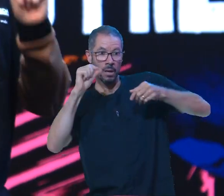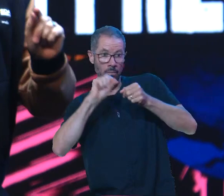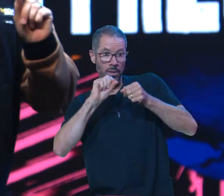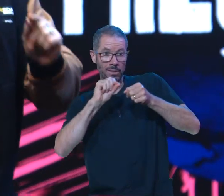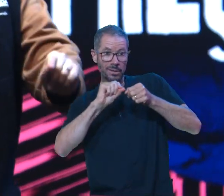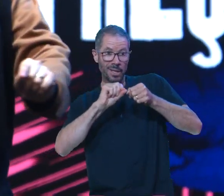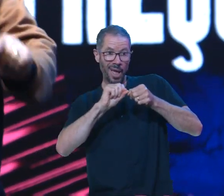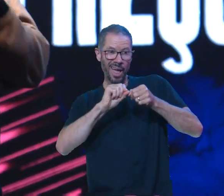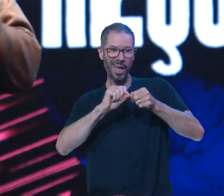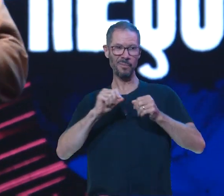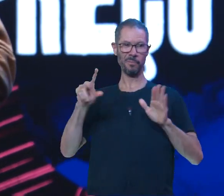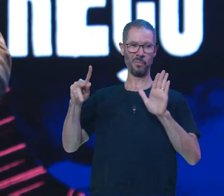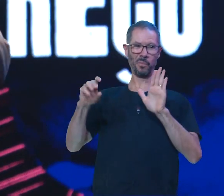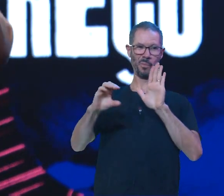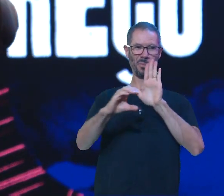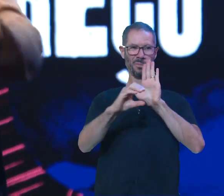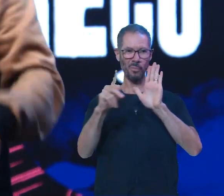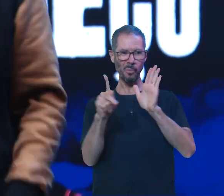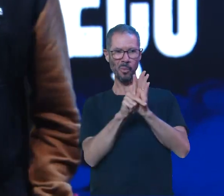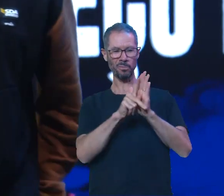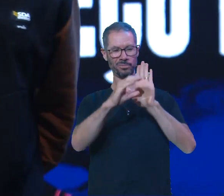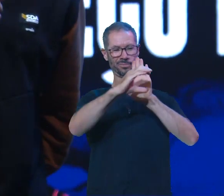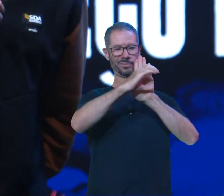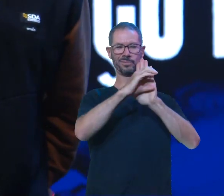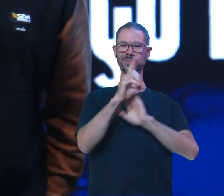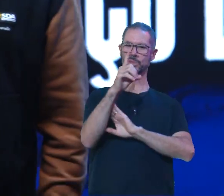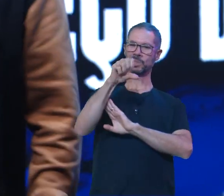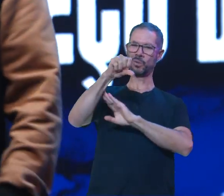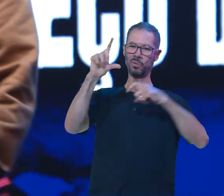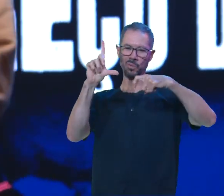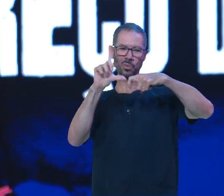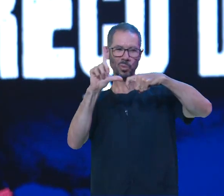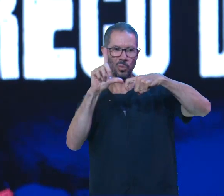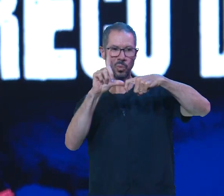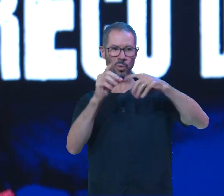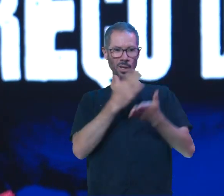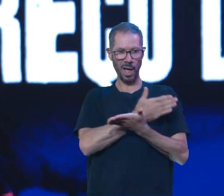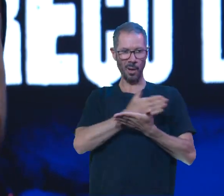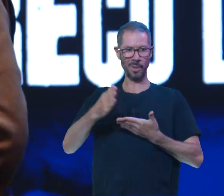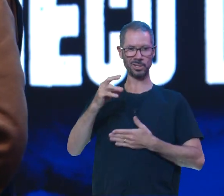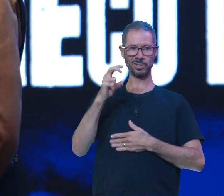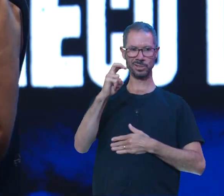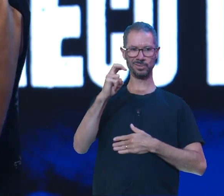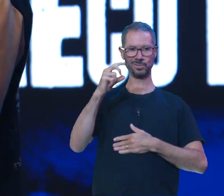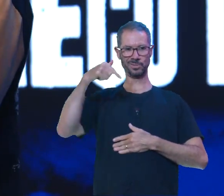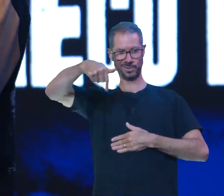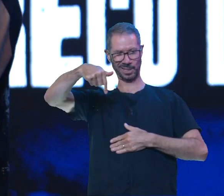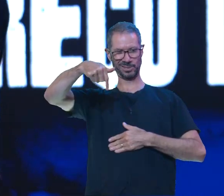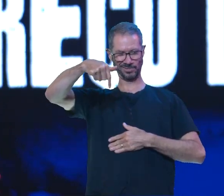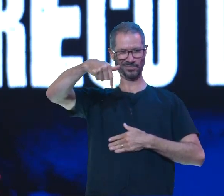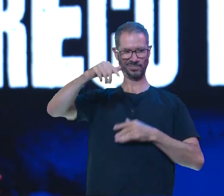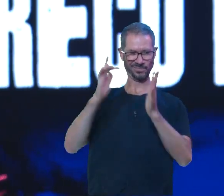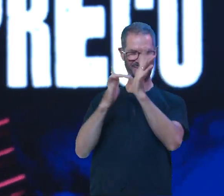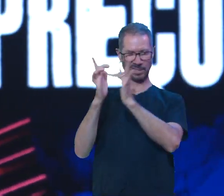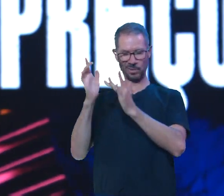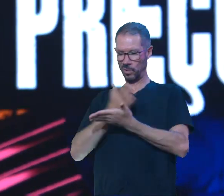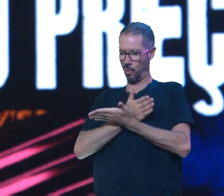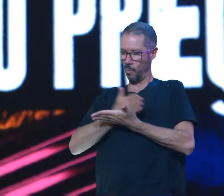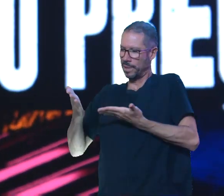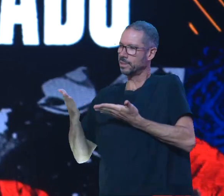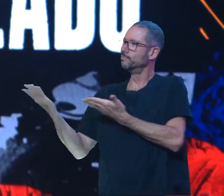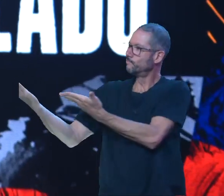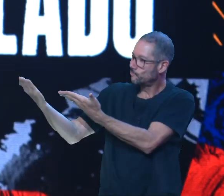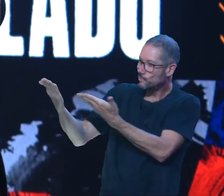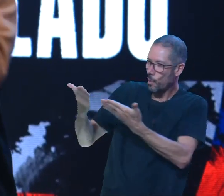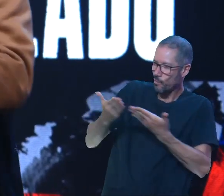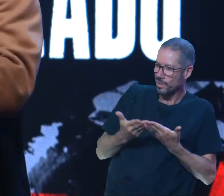inclusive no próprio capítulo 9 do livro de Lucas. Se você ver depois, a partir do verso 57, você vai ver que Jesus começa a